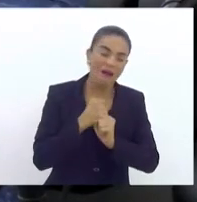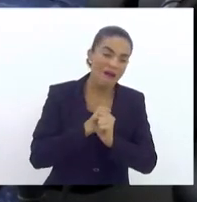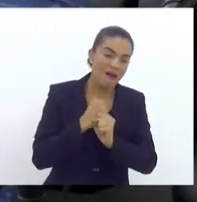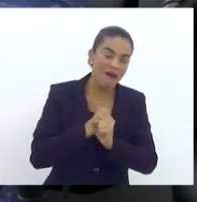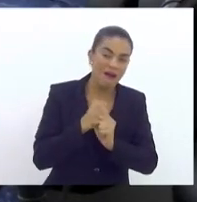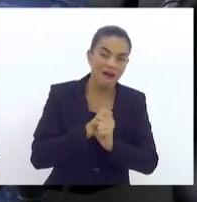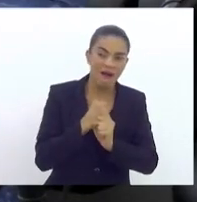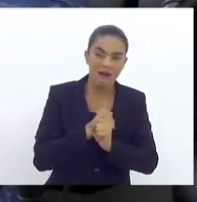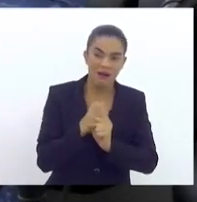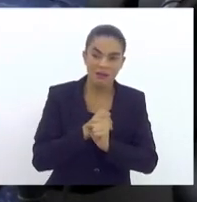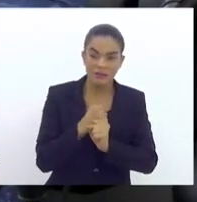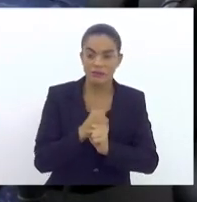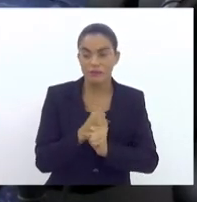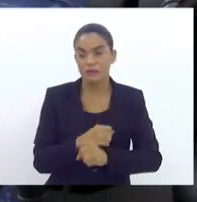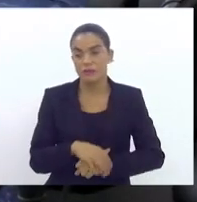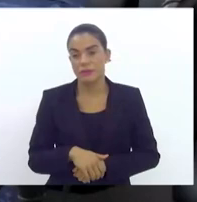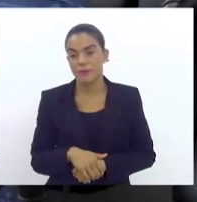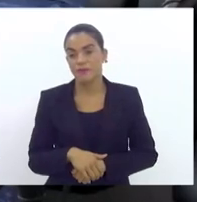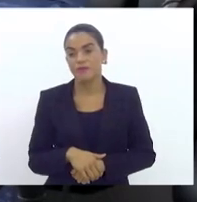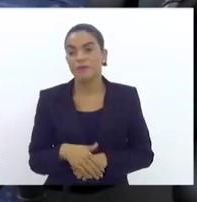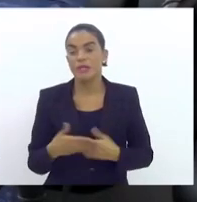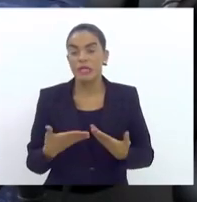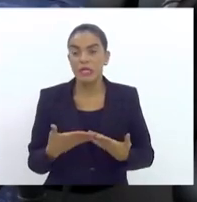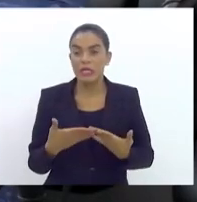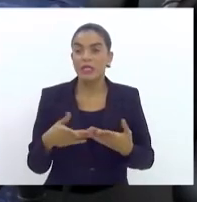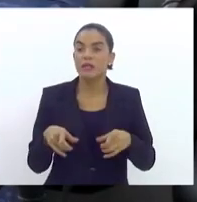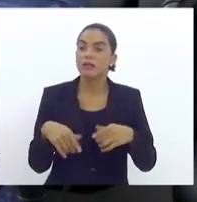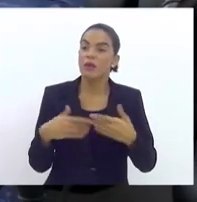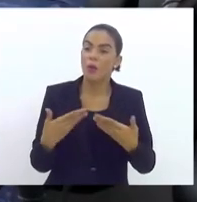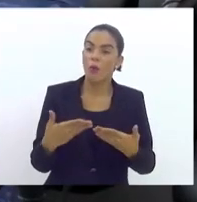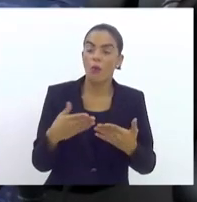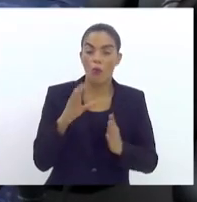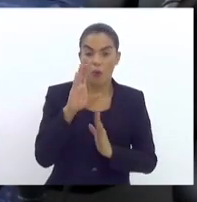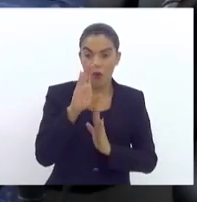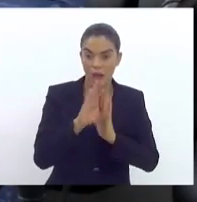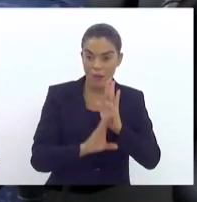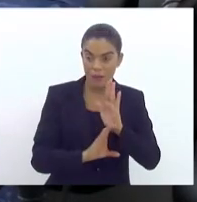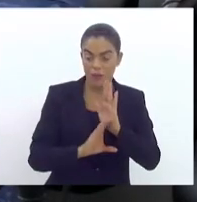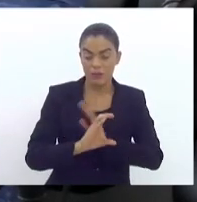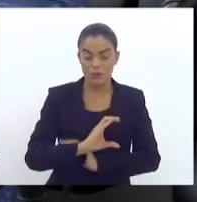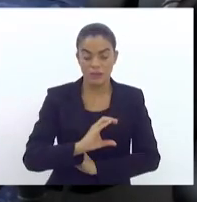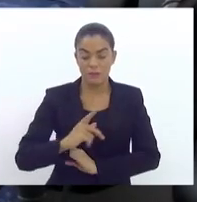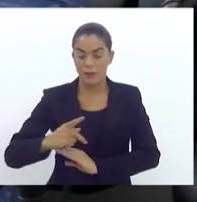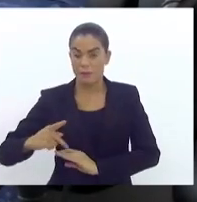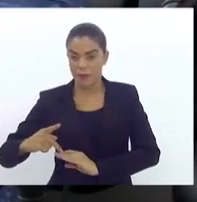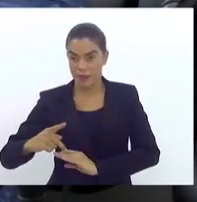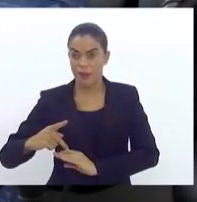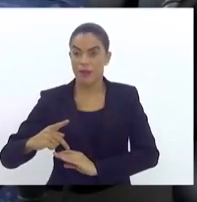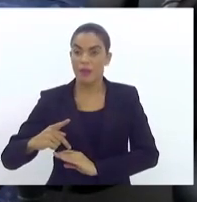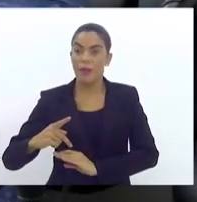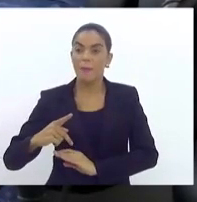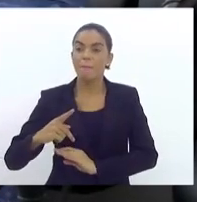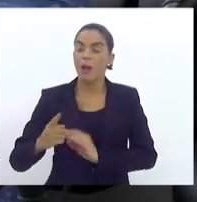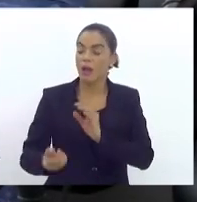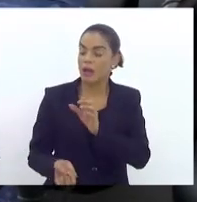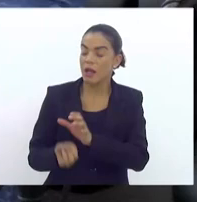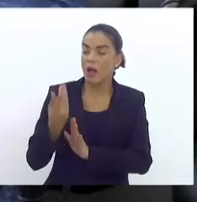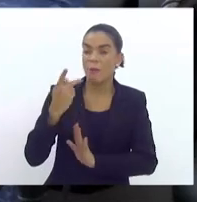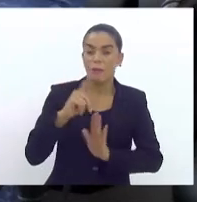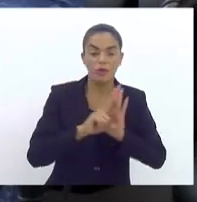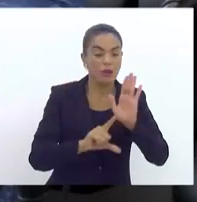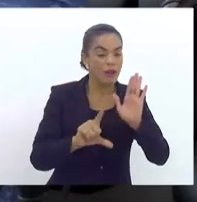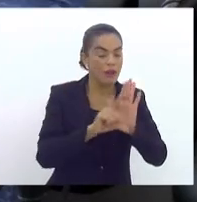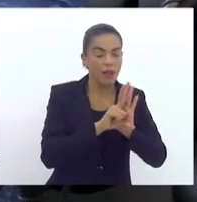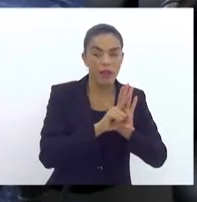é um elefante jurídico esse capítulo do novo CPP para um projeto de lei específico então